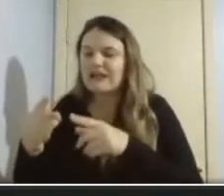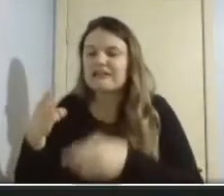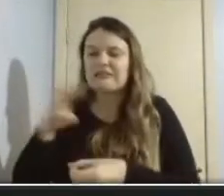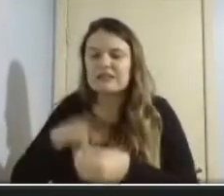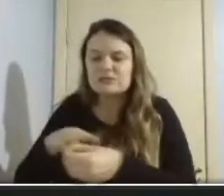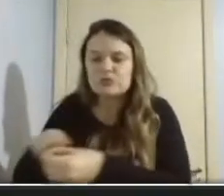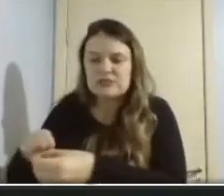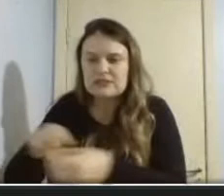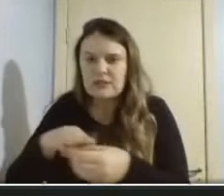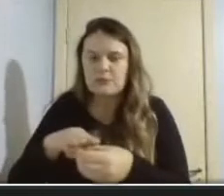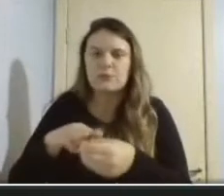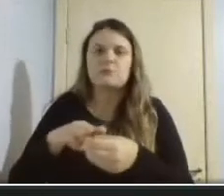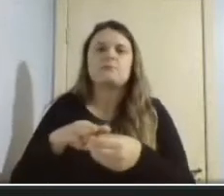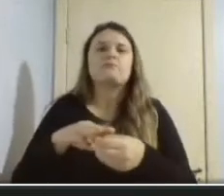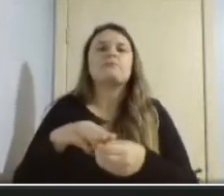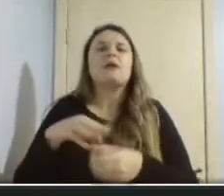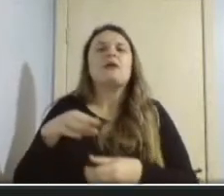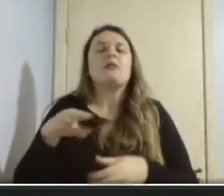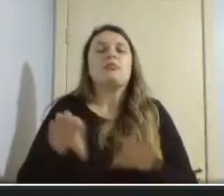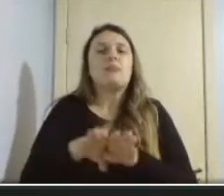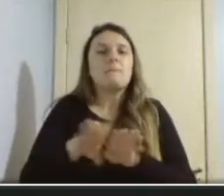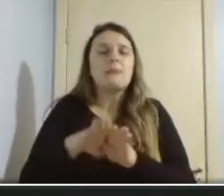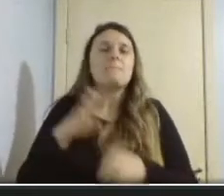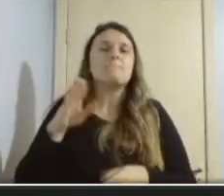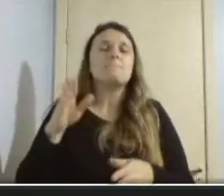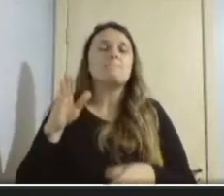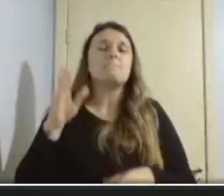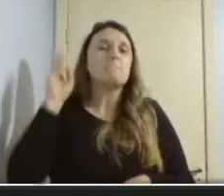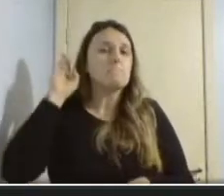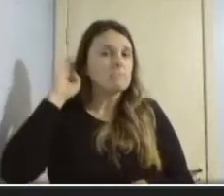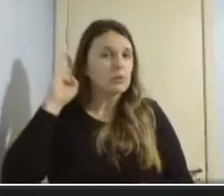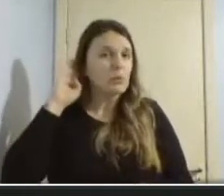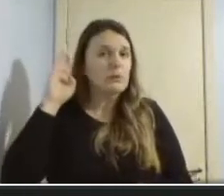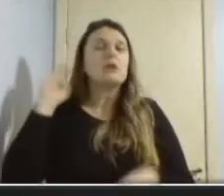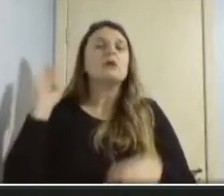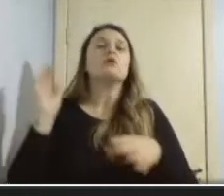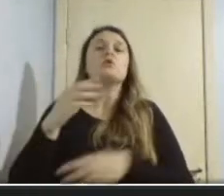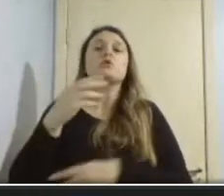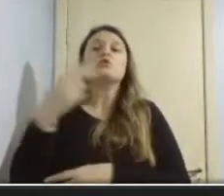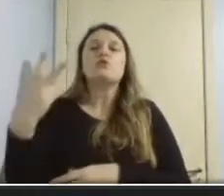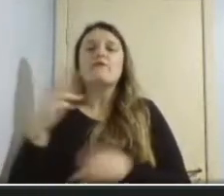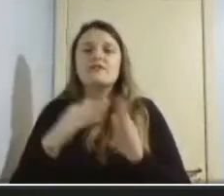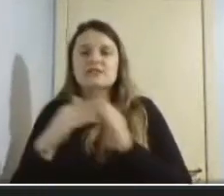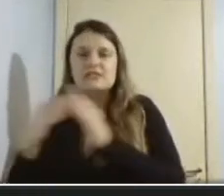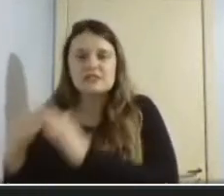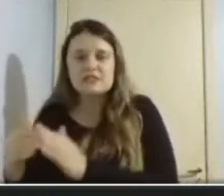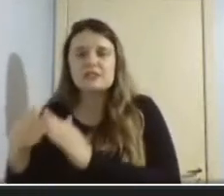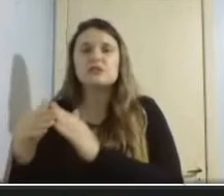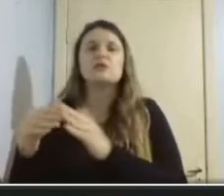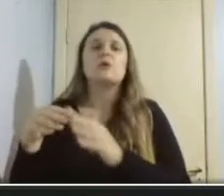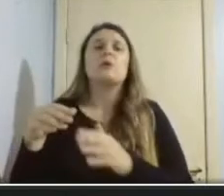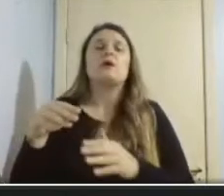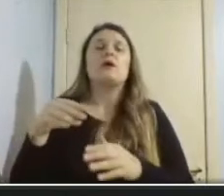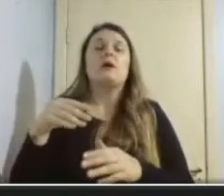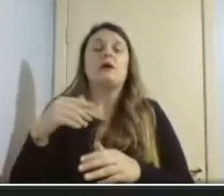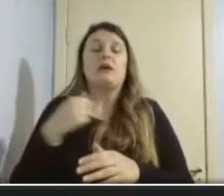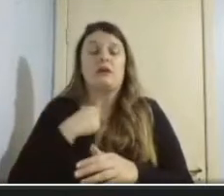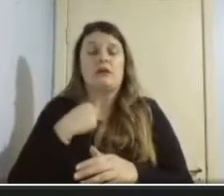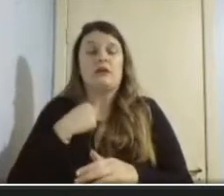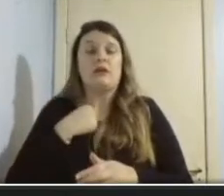Branco, e queremos abranger até a União da Vitória. Por quê? Porque o SEBRAE, do qual eu faço a gerência